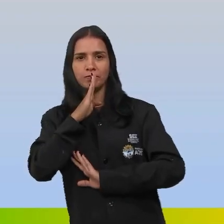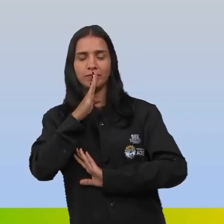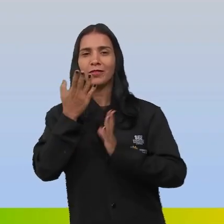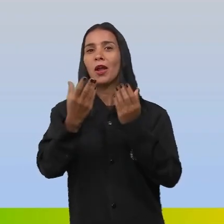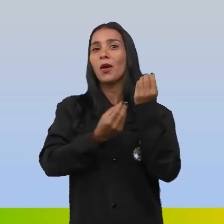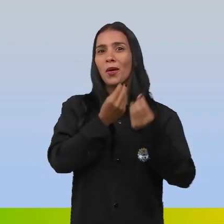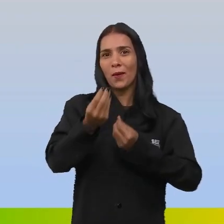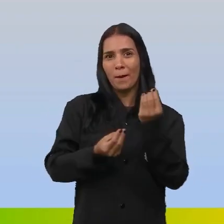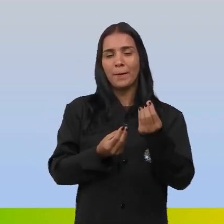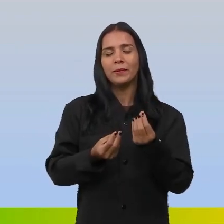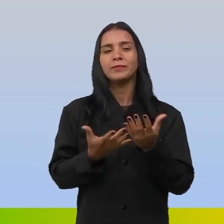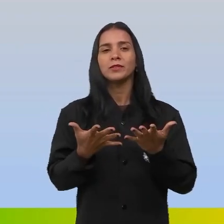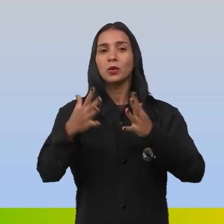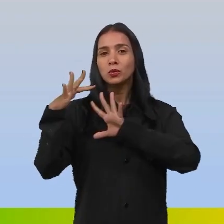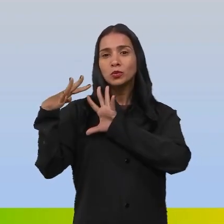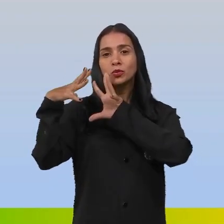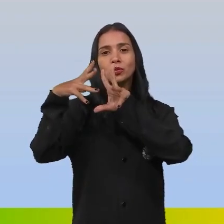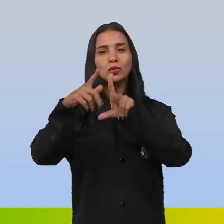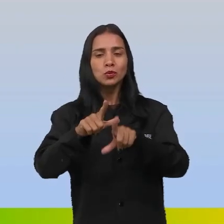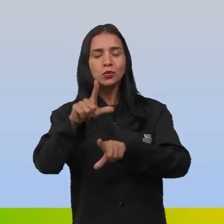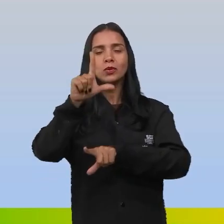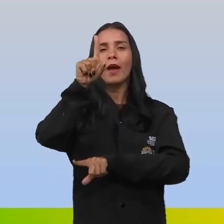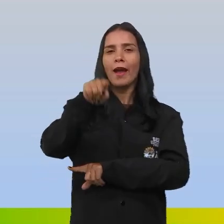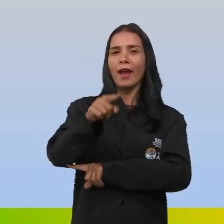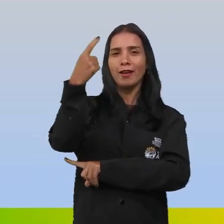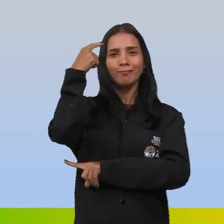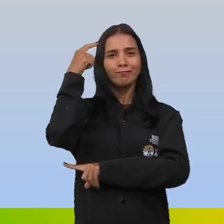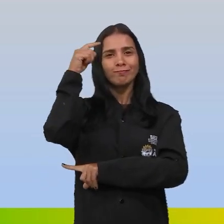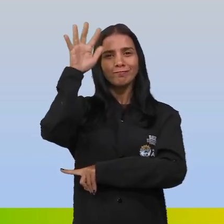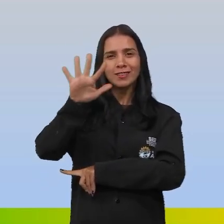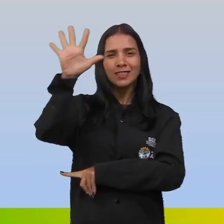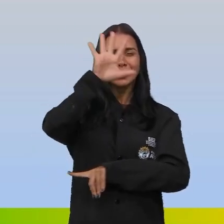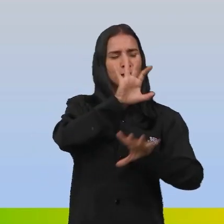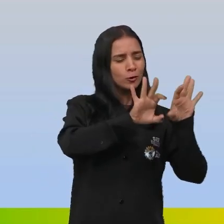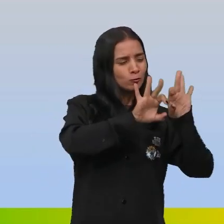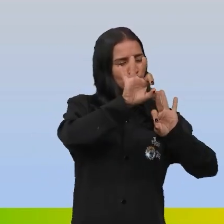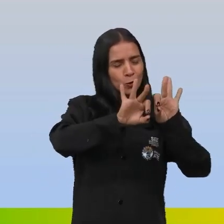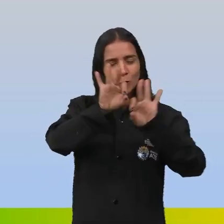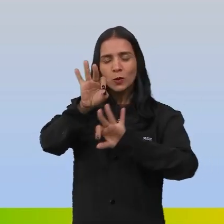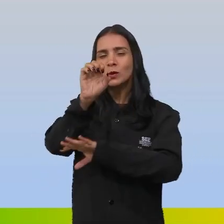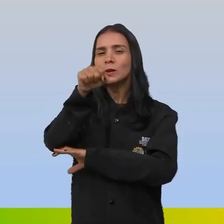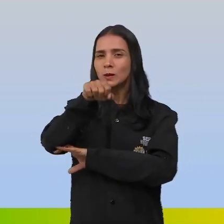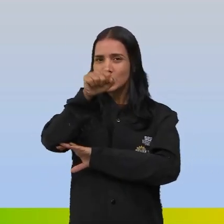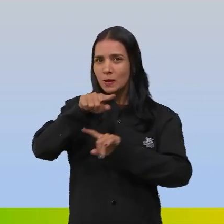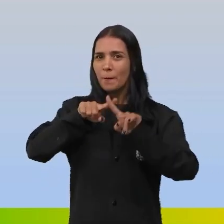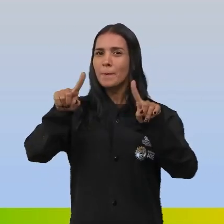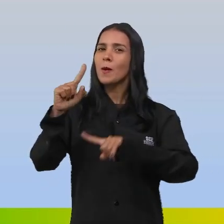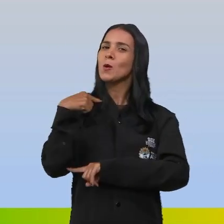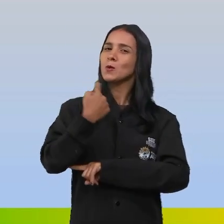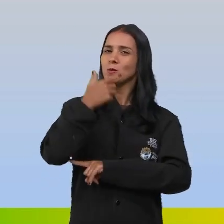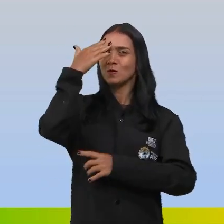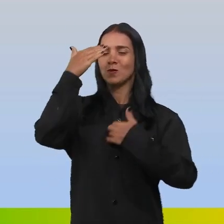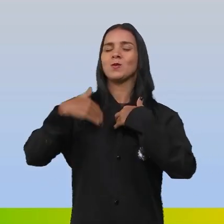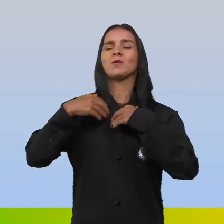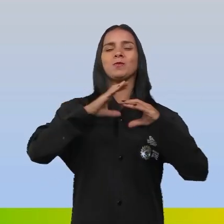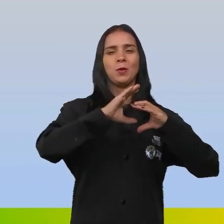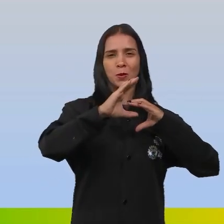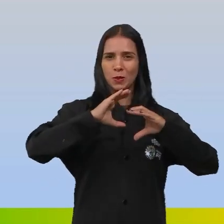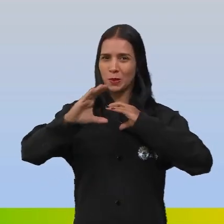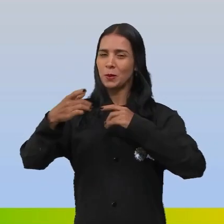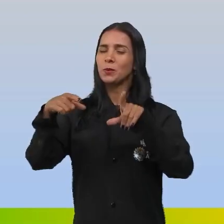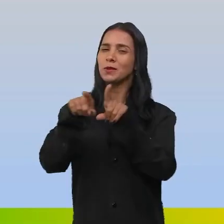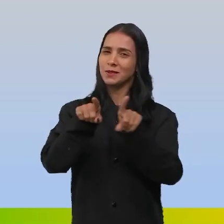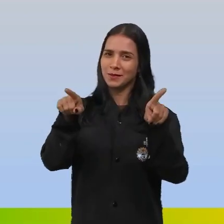corpo? É claro que tudo isso é de caso pensado, planejado, mas o nosso corpo ele fala muito. Então,